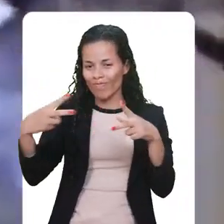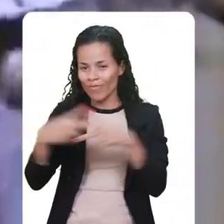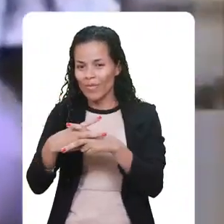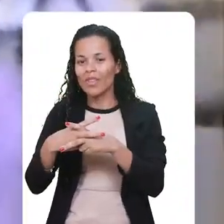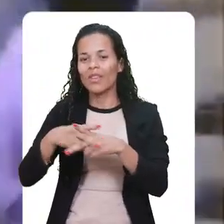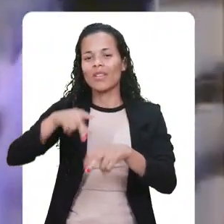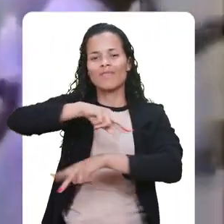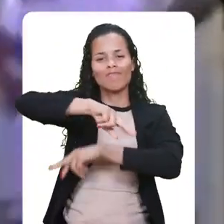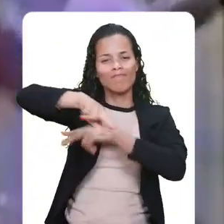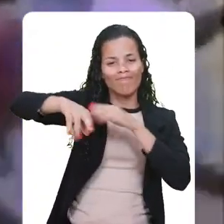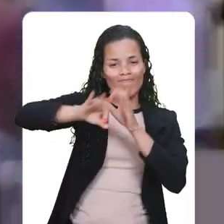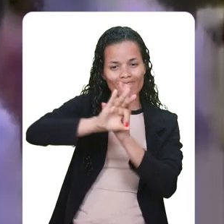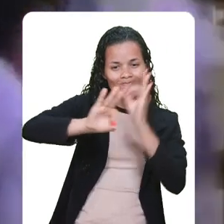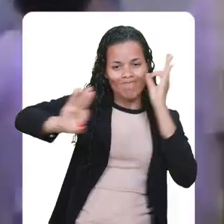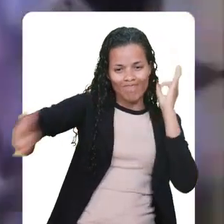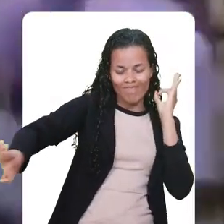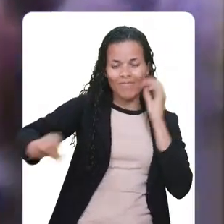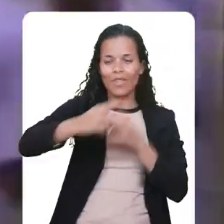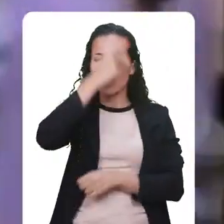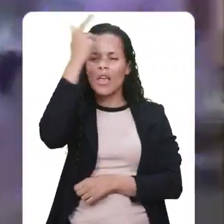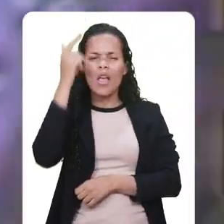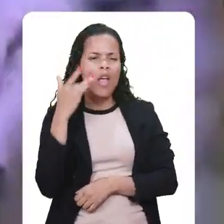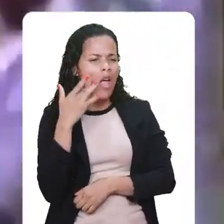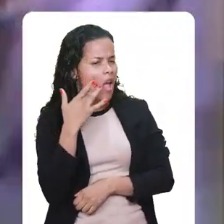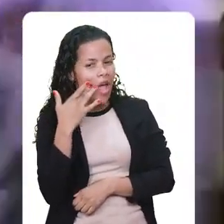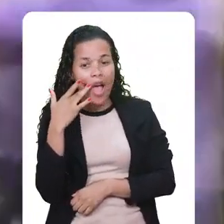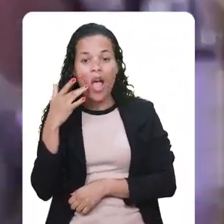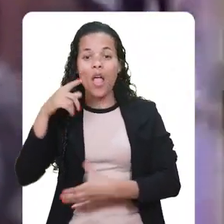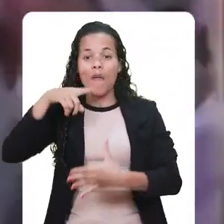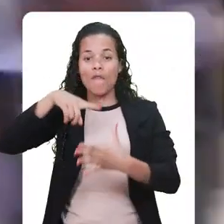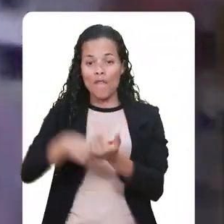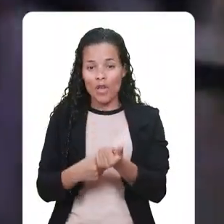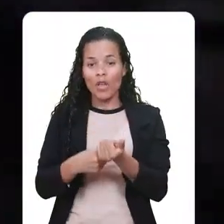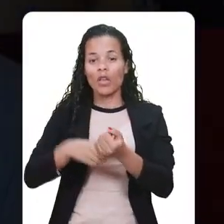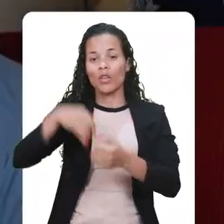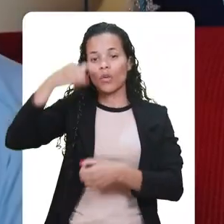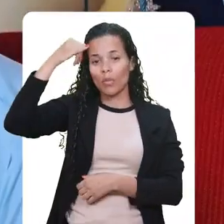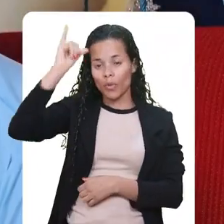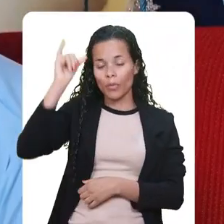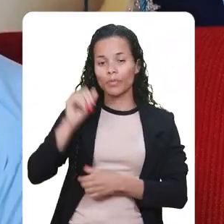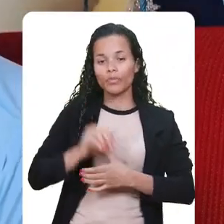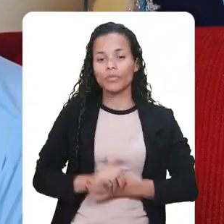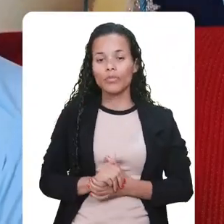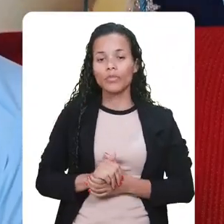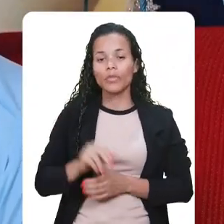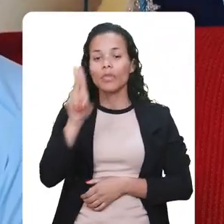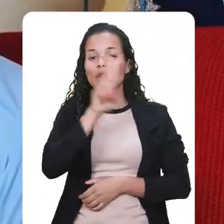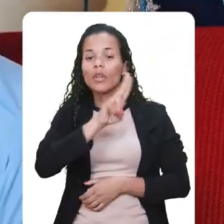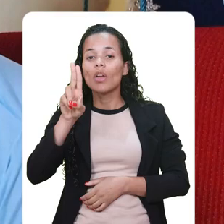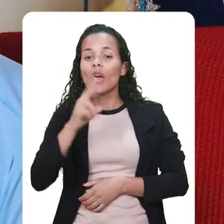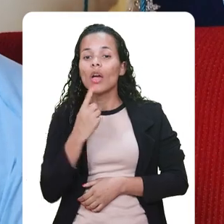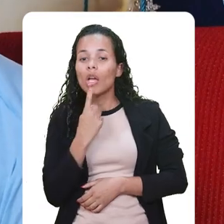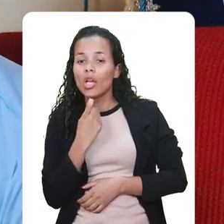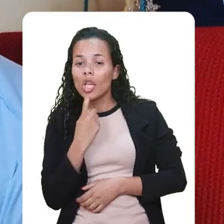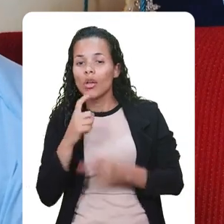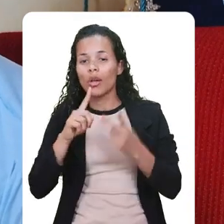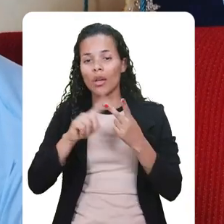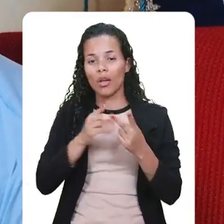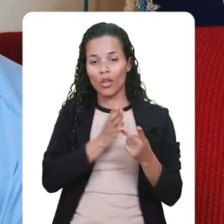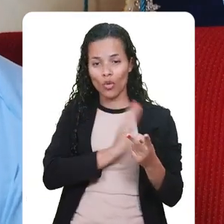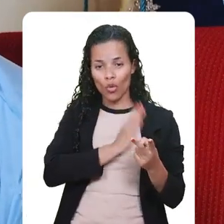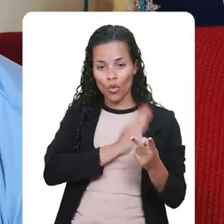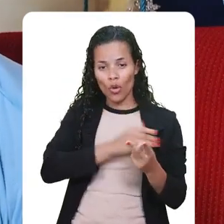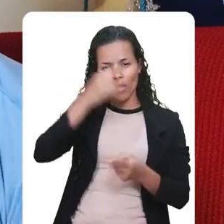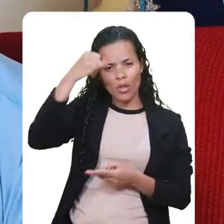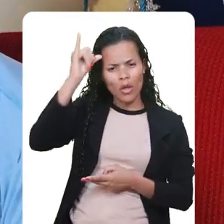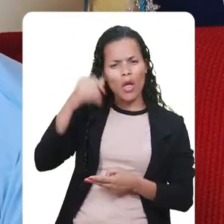entre eles afastavam as pessoas de admirar o espetáculo do boi de buzina. Falar do boi do sangue e do boi coração